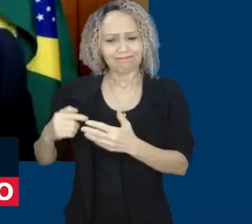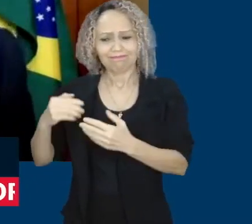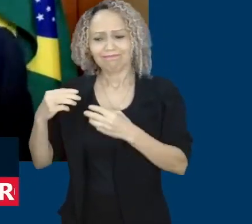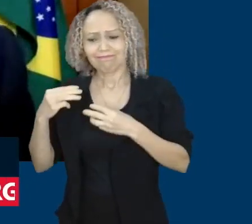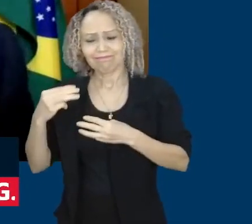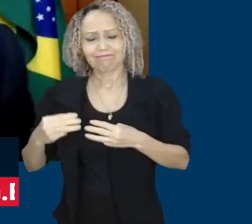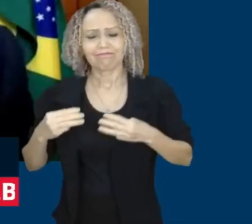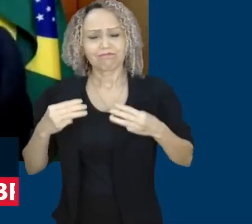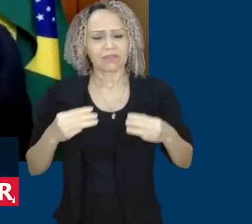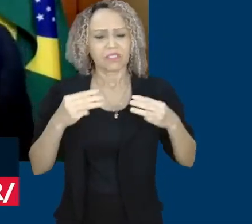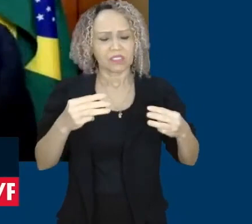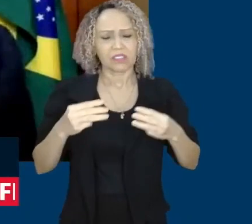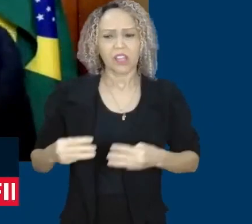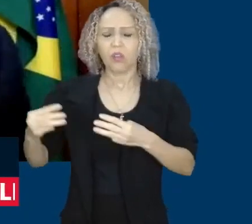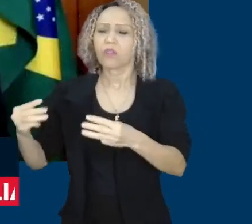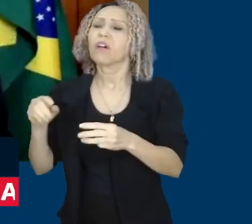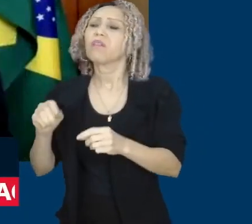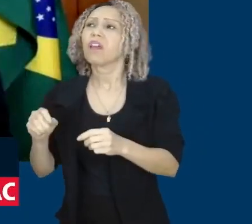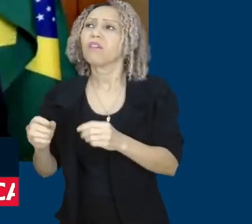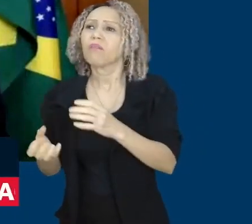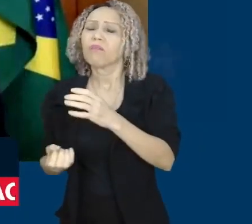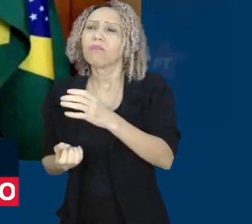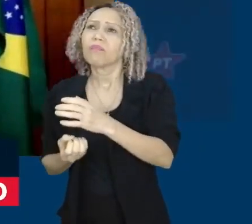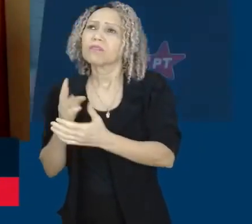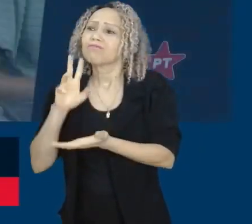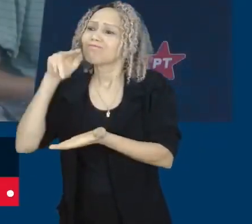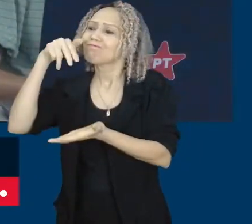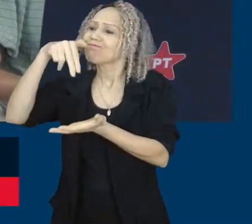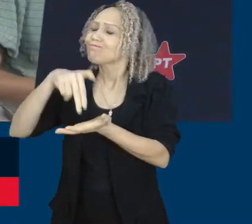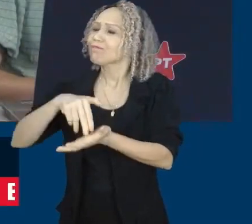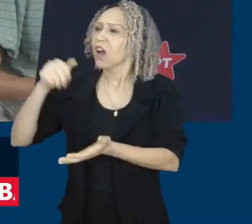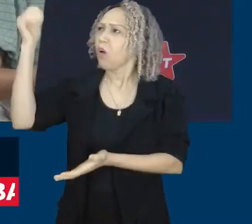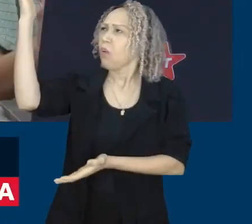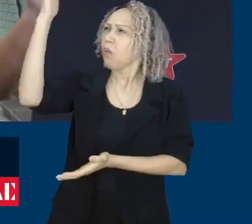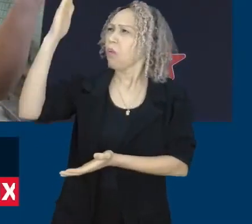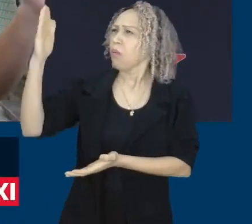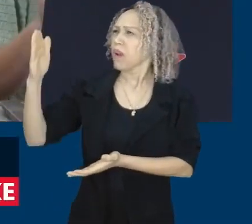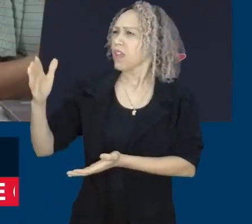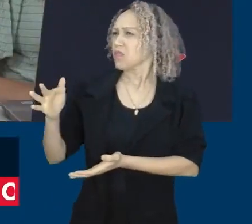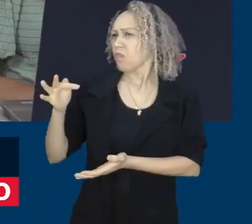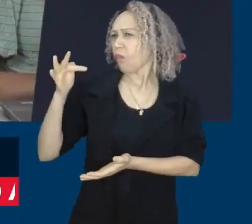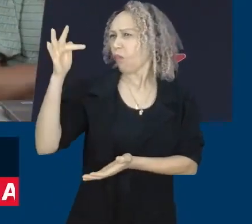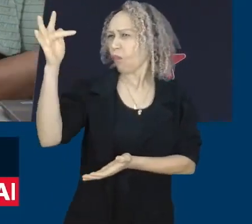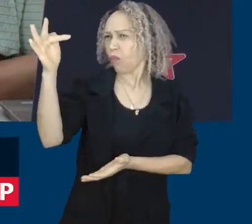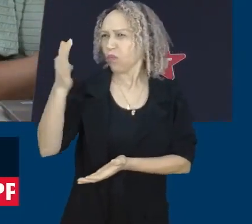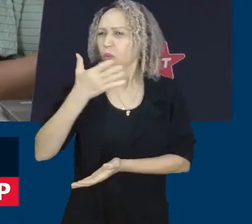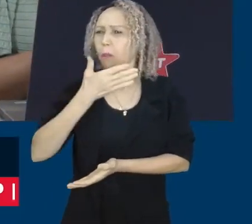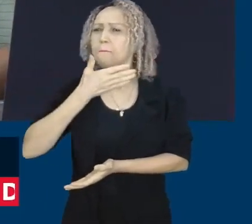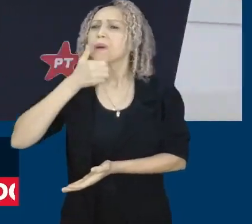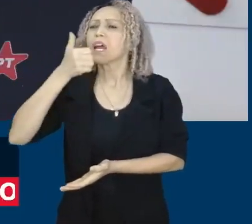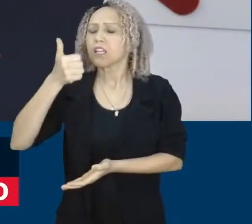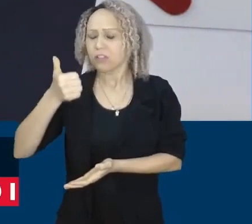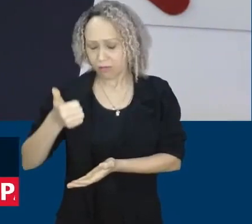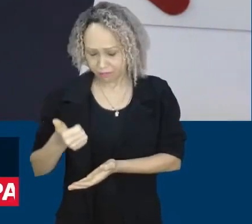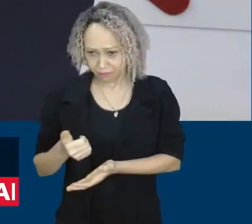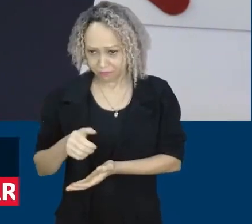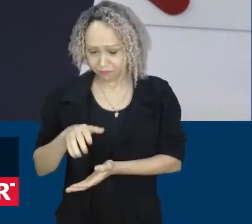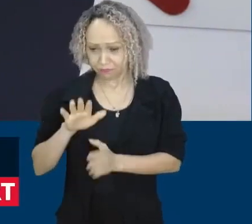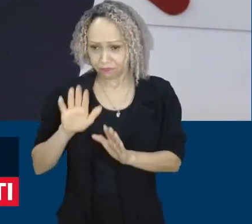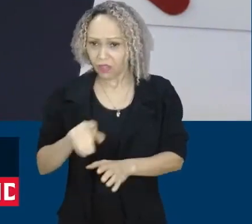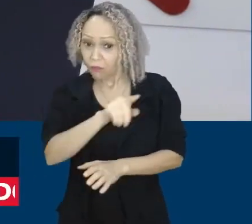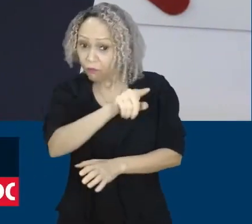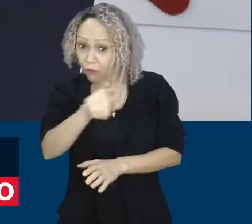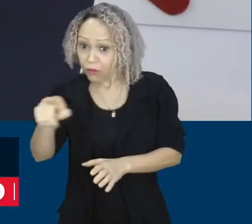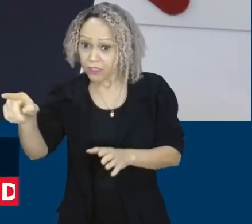Brasil um Brasil do futuro. Gente, você que está chegando agora, a gente está conversando aqui com o líder do PT na Câmara,